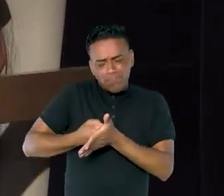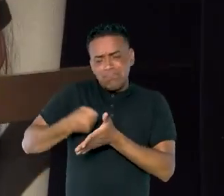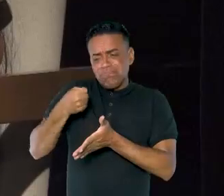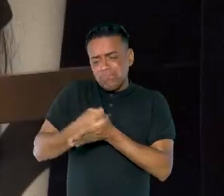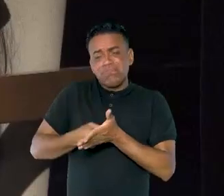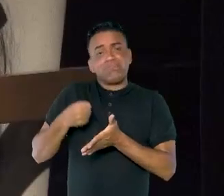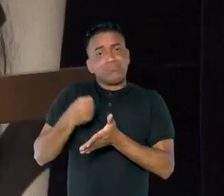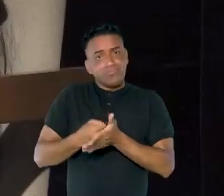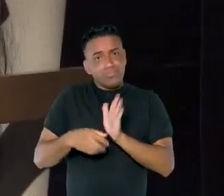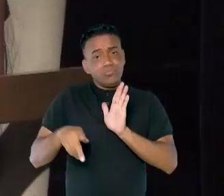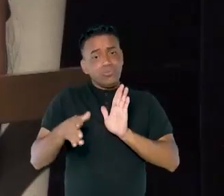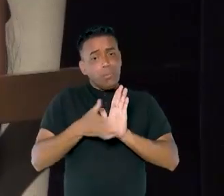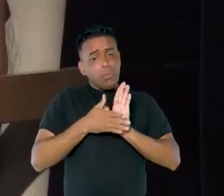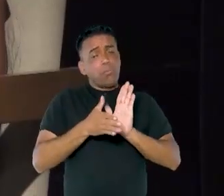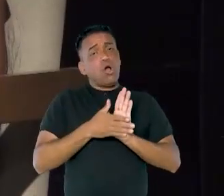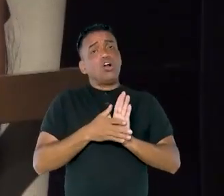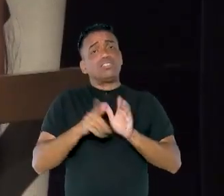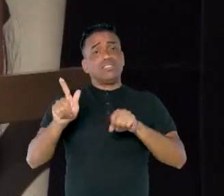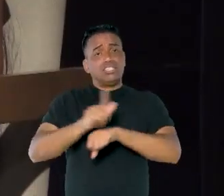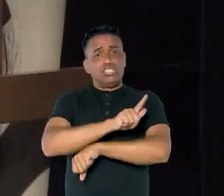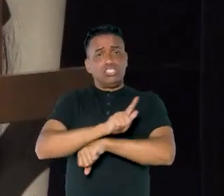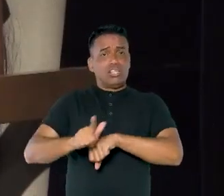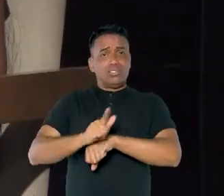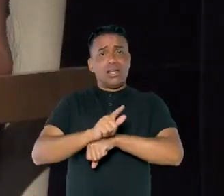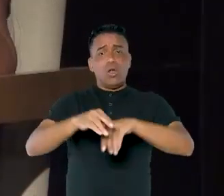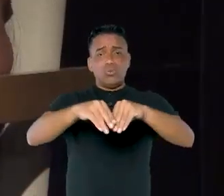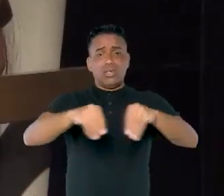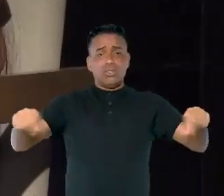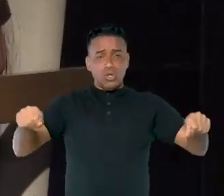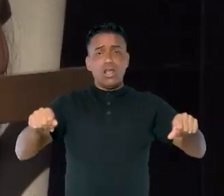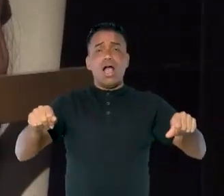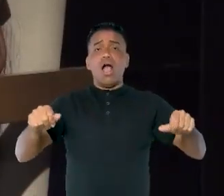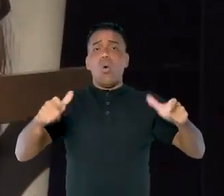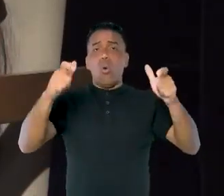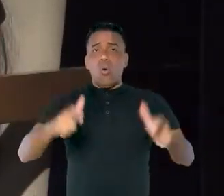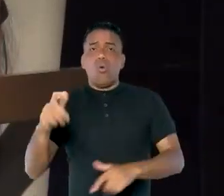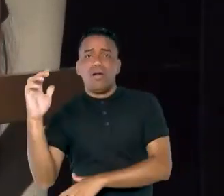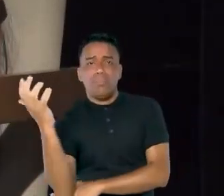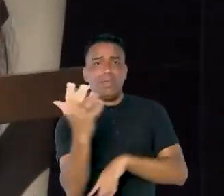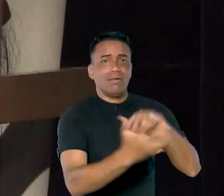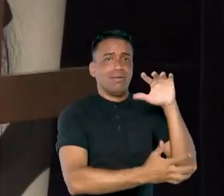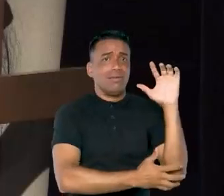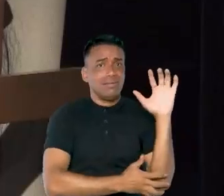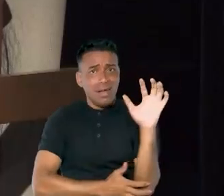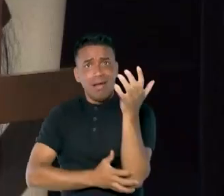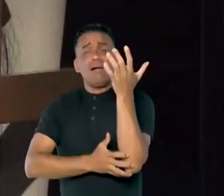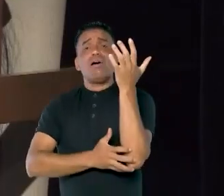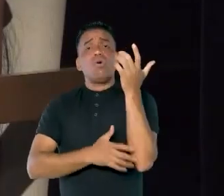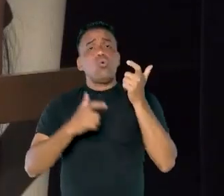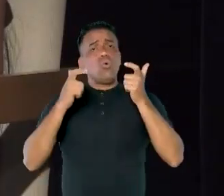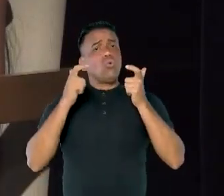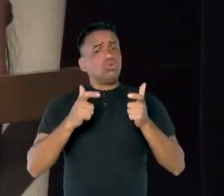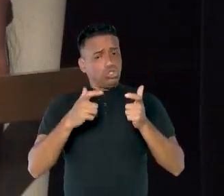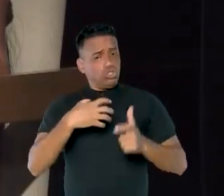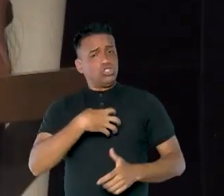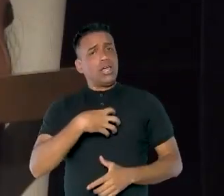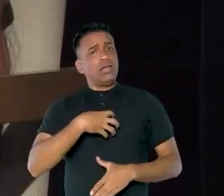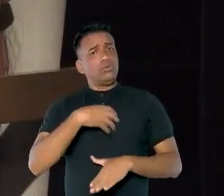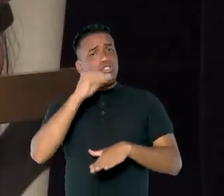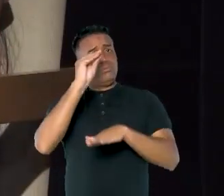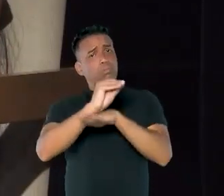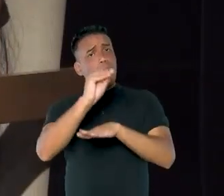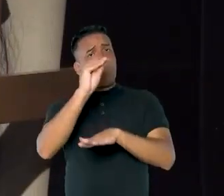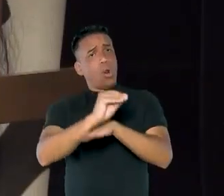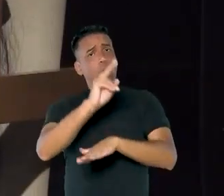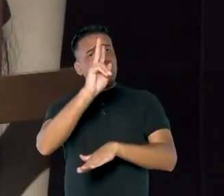que o nosso plano de gestão territorial ambiental também possa ser uma ferramenta de proteção, né? Então, porque a gente